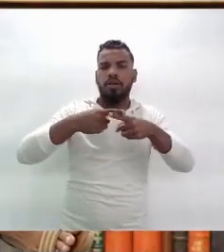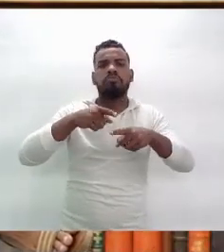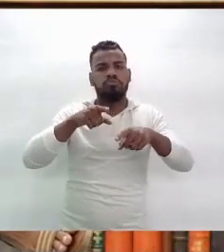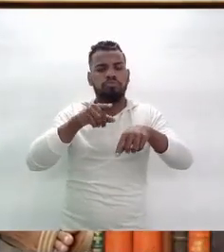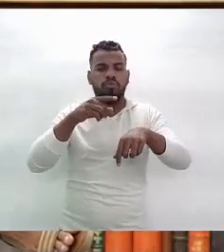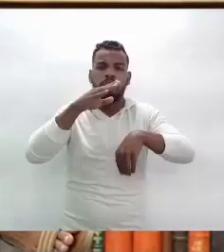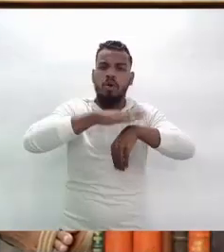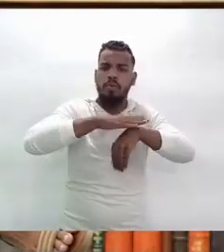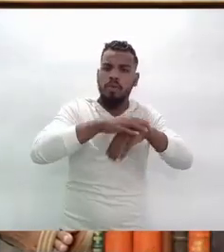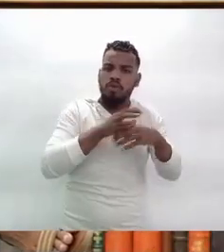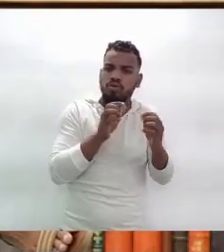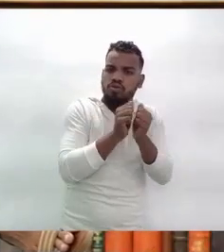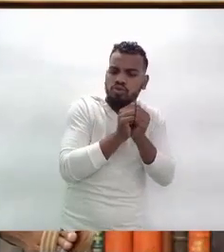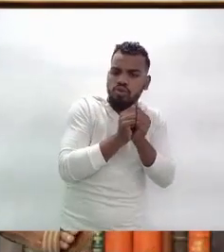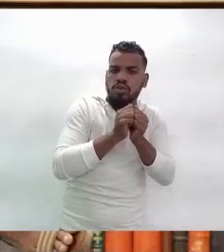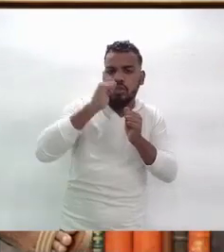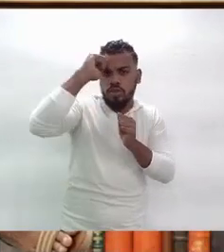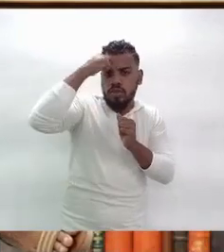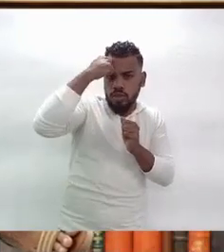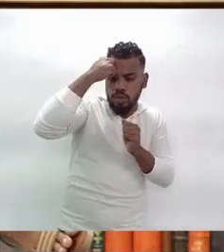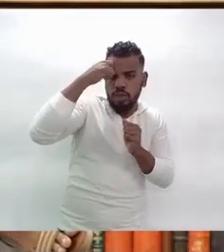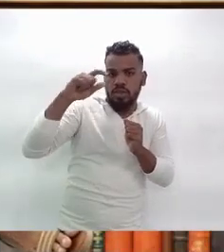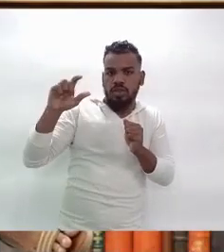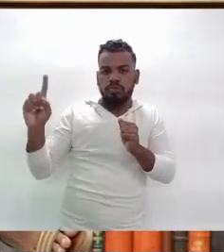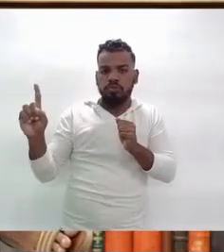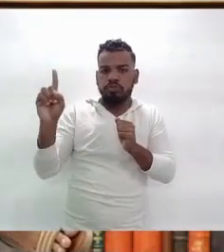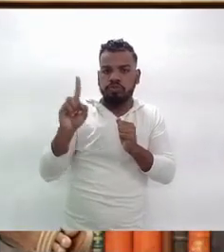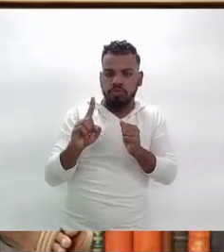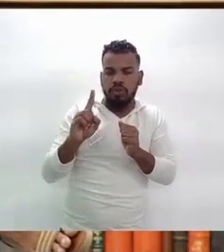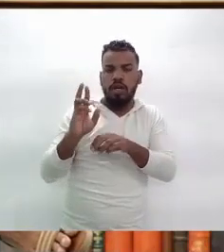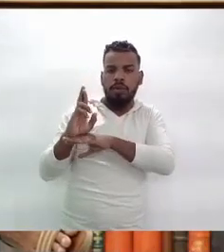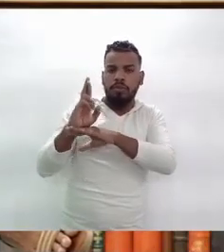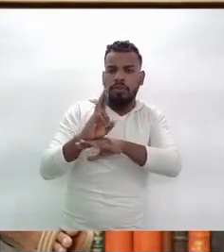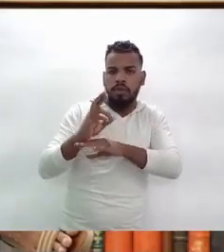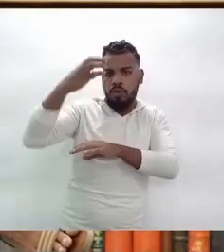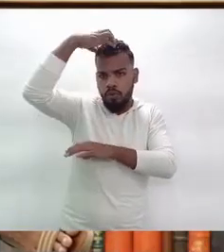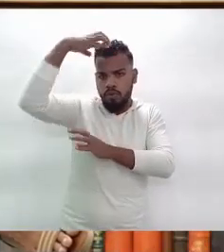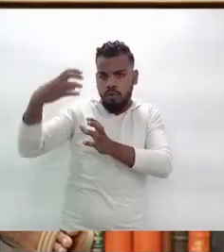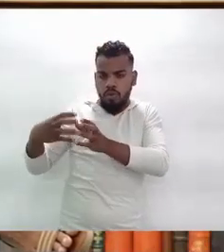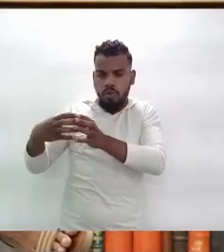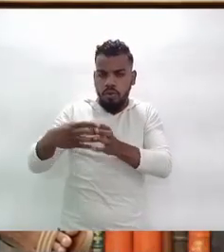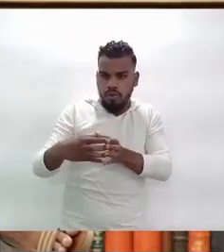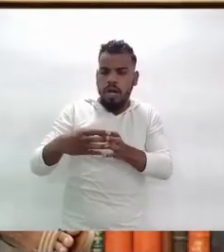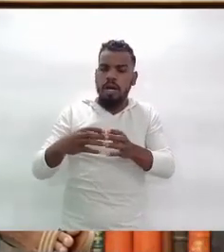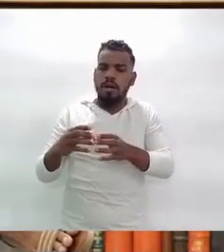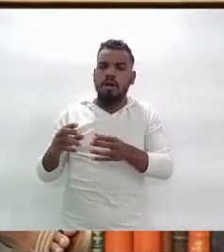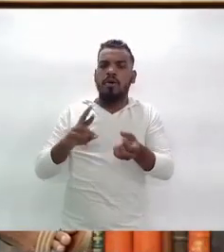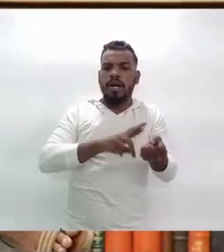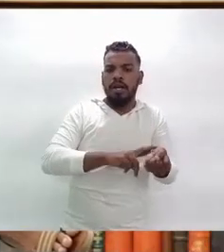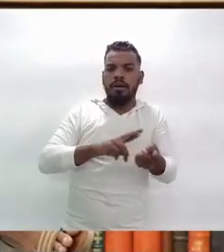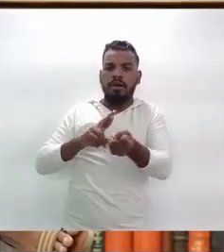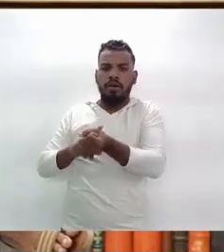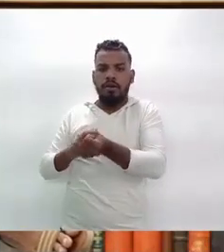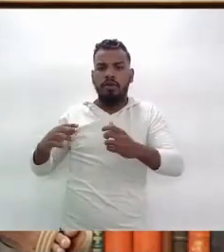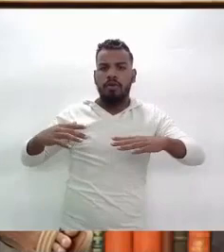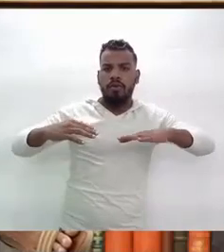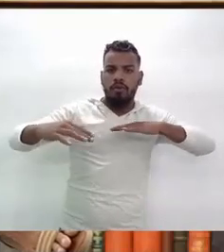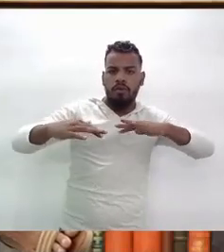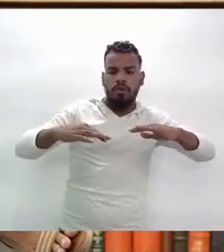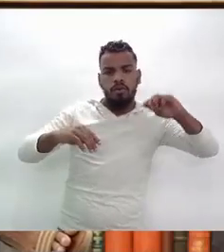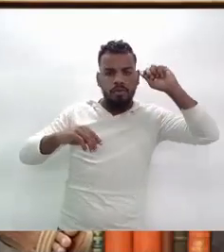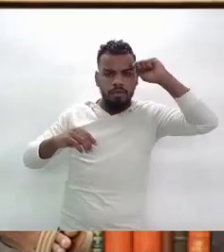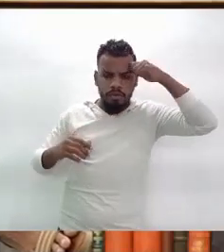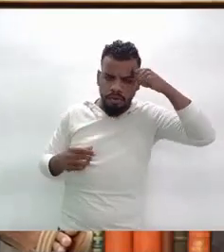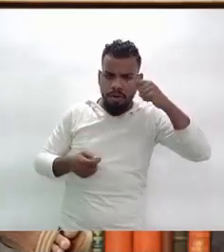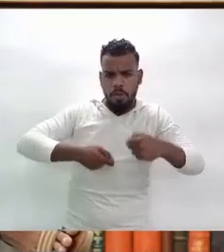como os negros, onde eles iam representar a corte. E nesse momento eles traziam o ritmo, né, dos negros, que